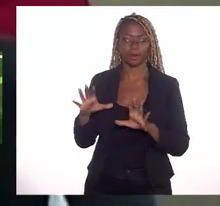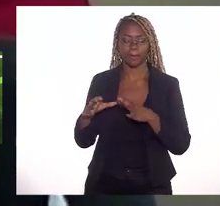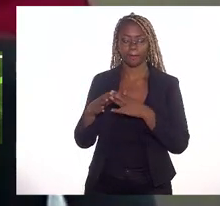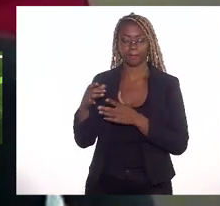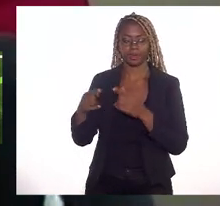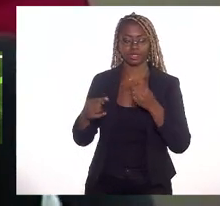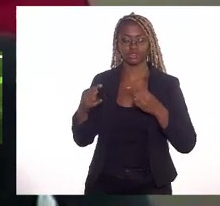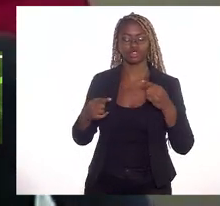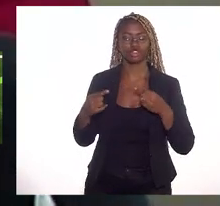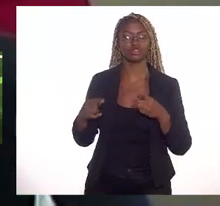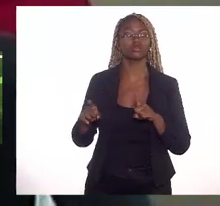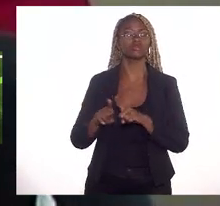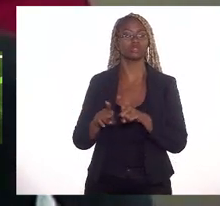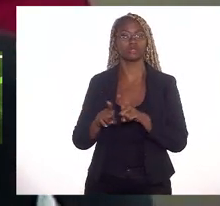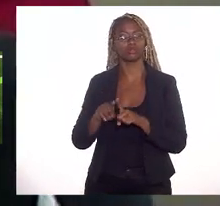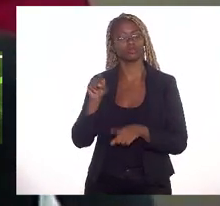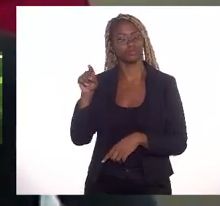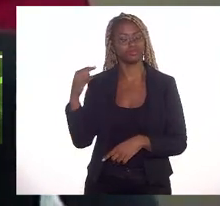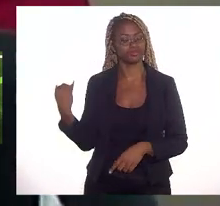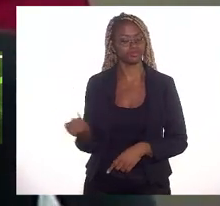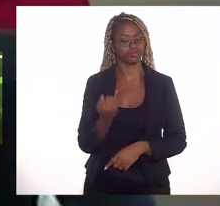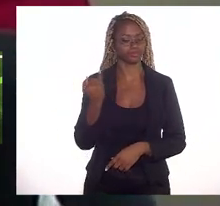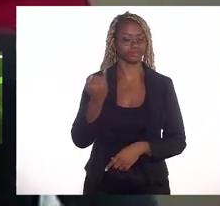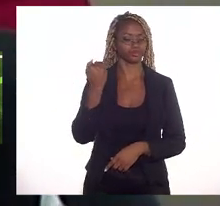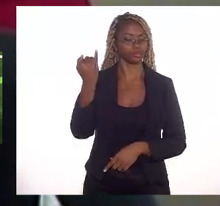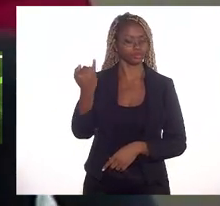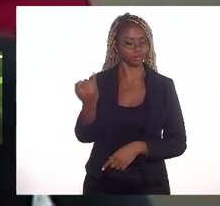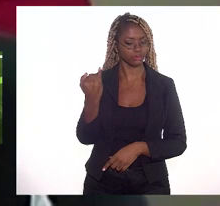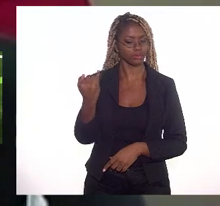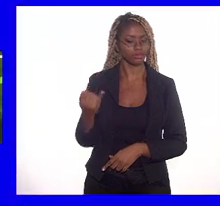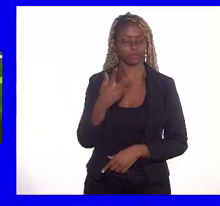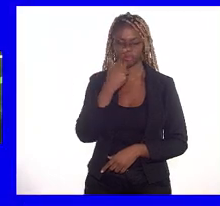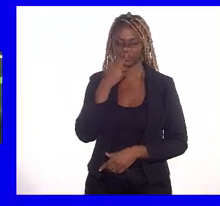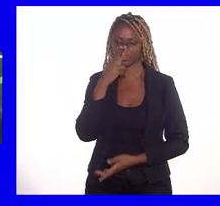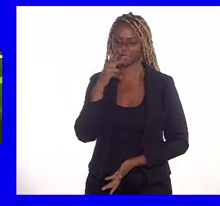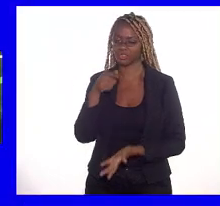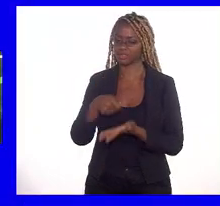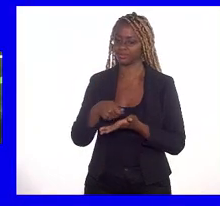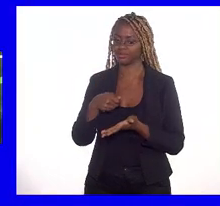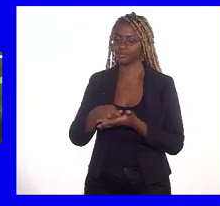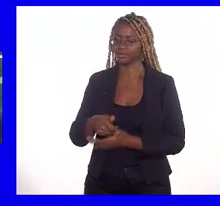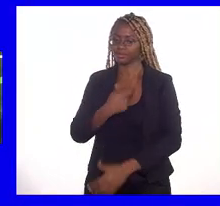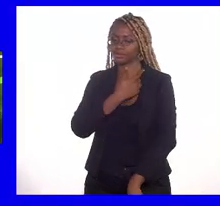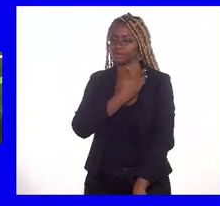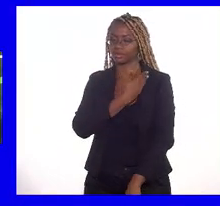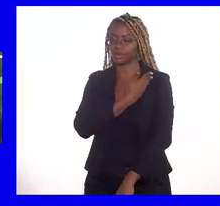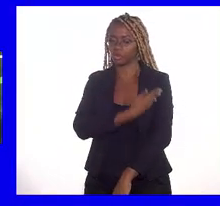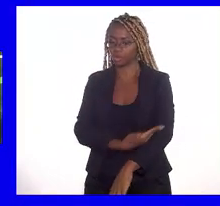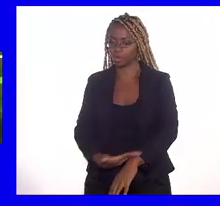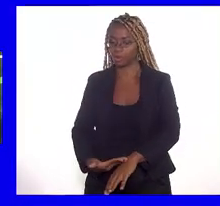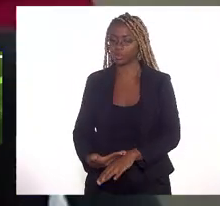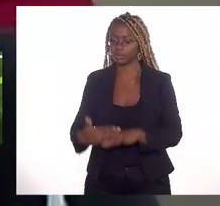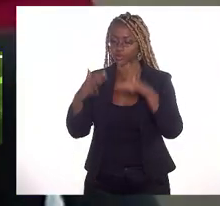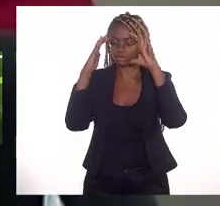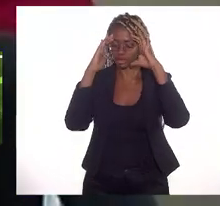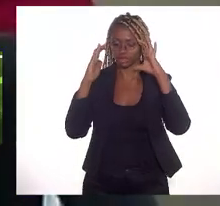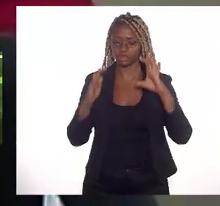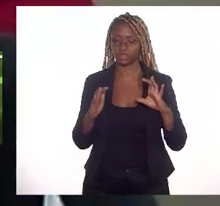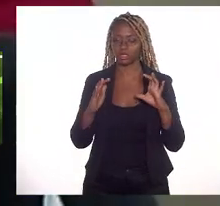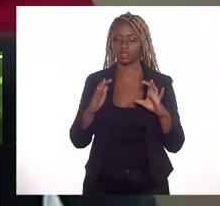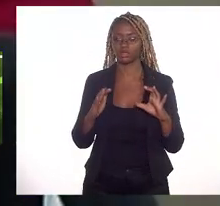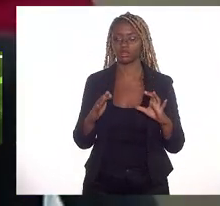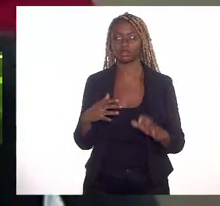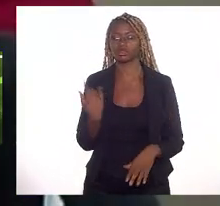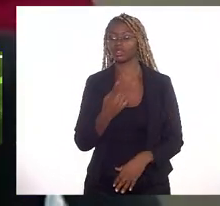esse é um tema que a sua relevância nos obriga, né, a ter um comportamento cidadão aqui. O que nós